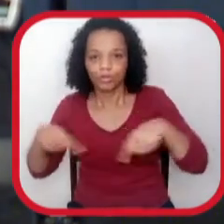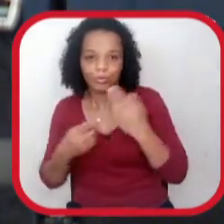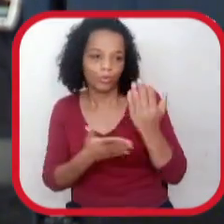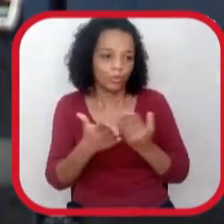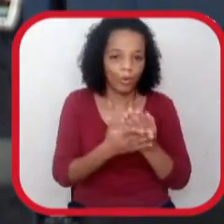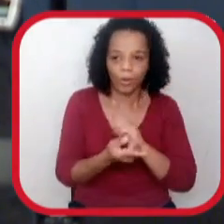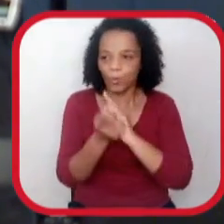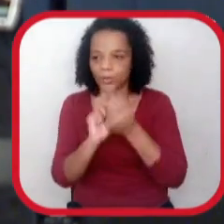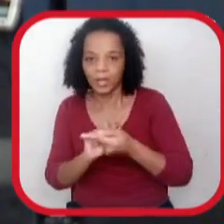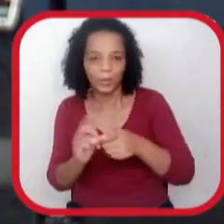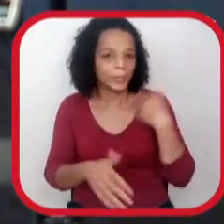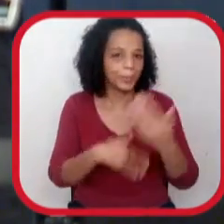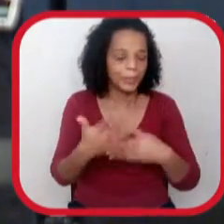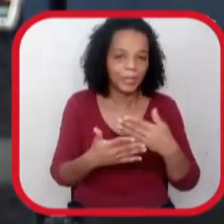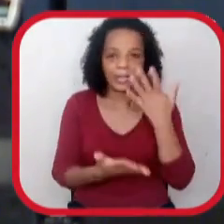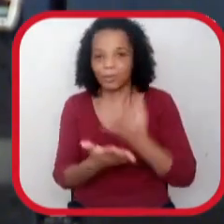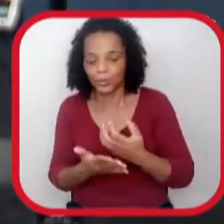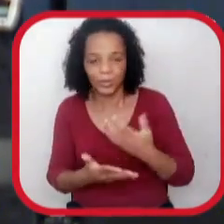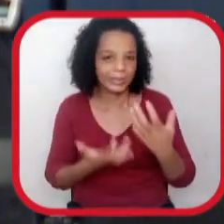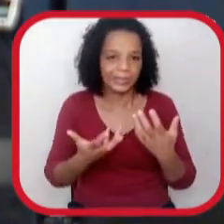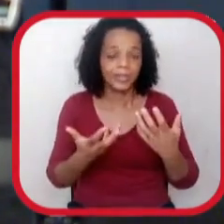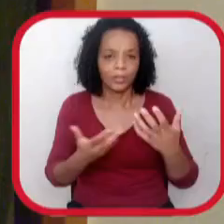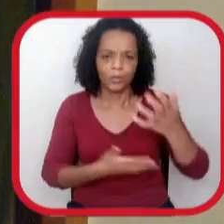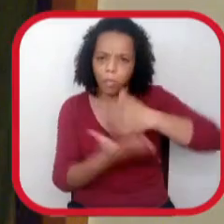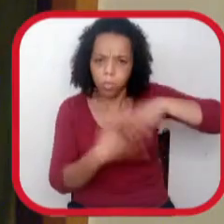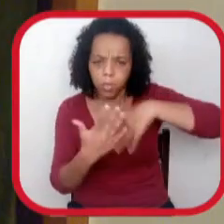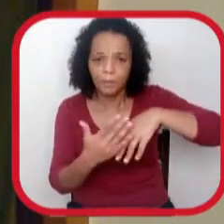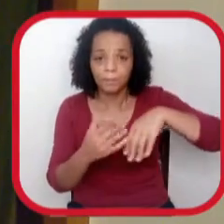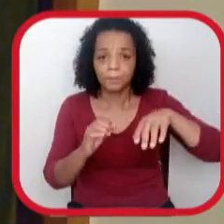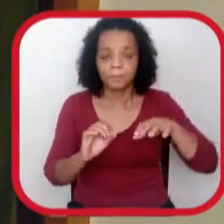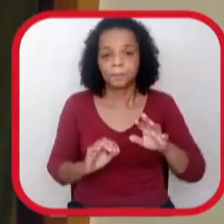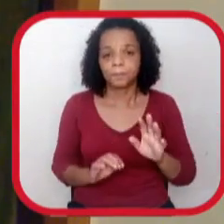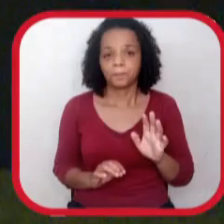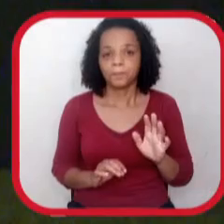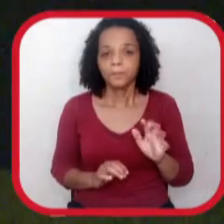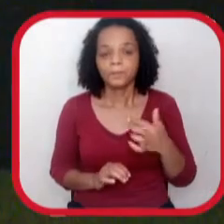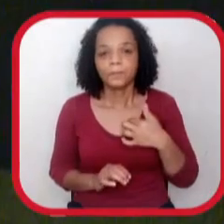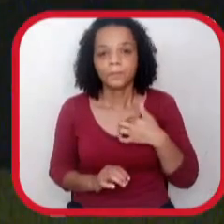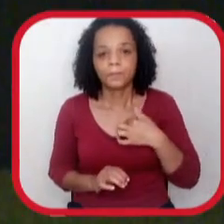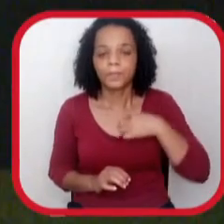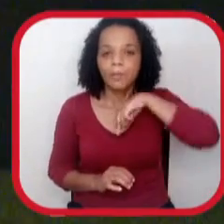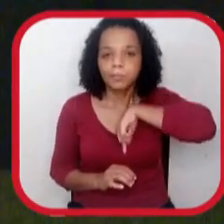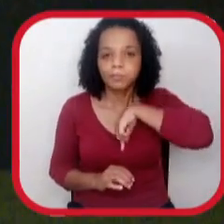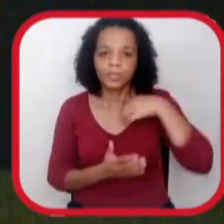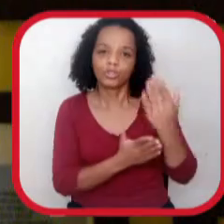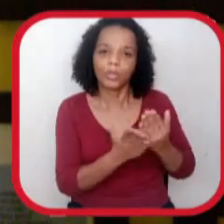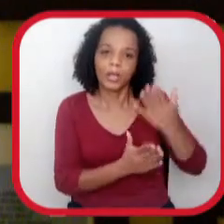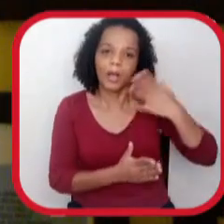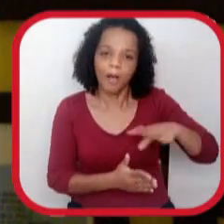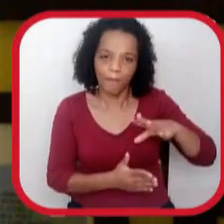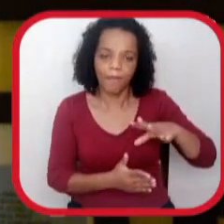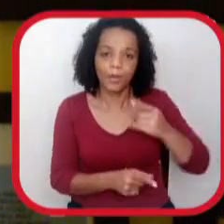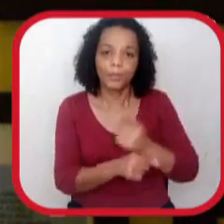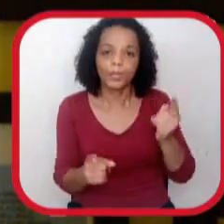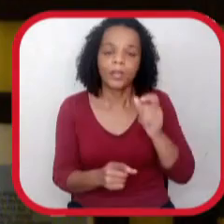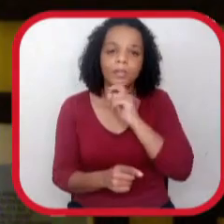ali, do estúdio para a escola, da escola para as gravações, foi assim a loucura. Eu sempre tive esta coisa de querer estudar,